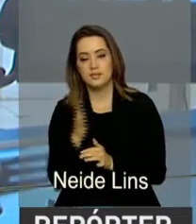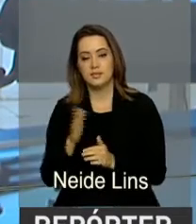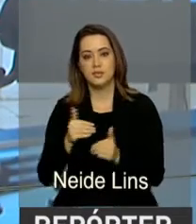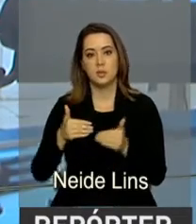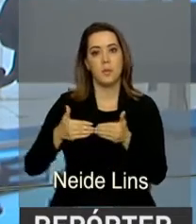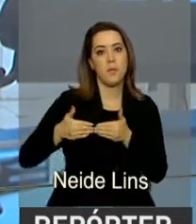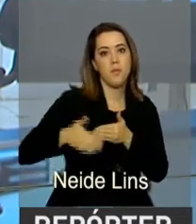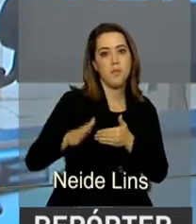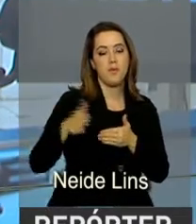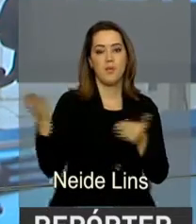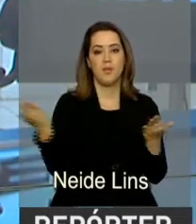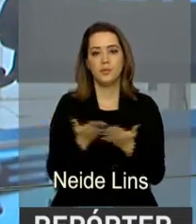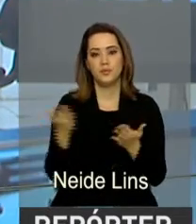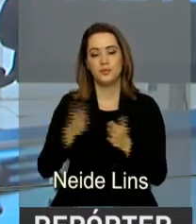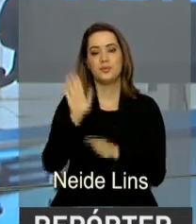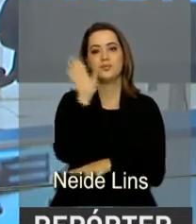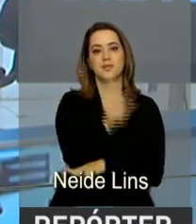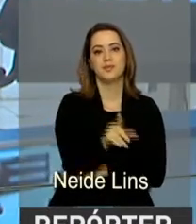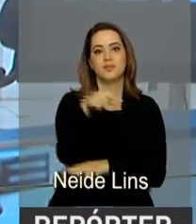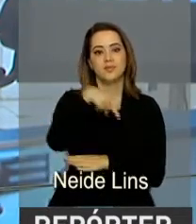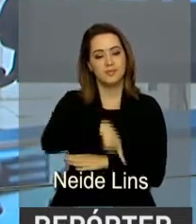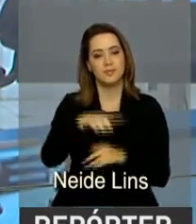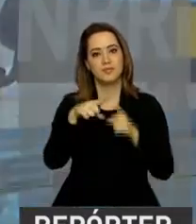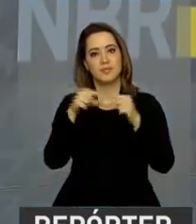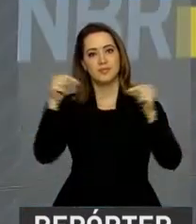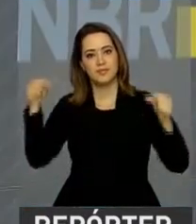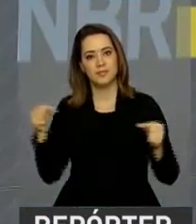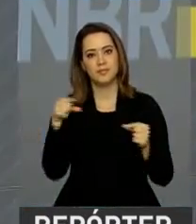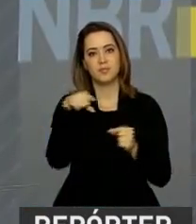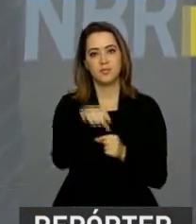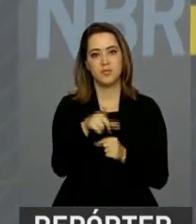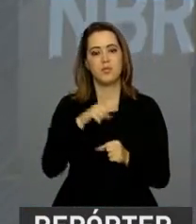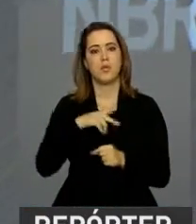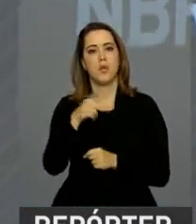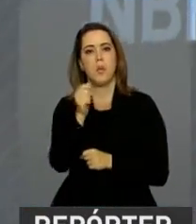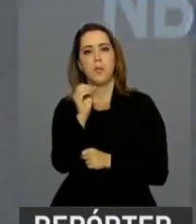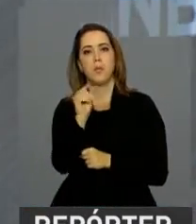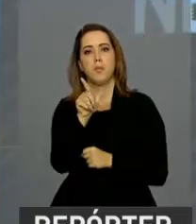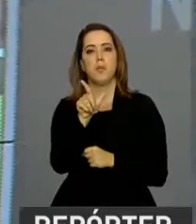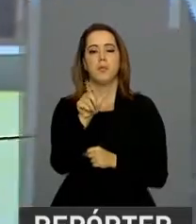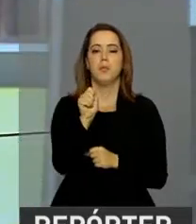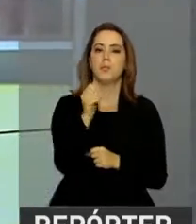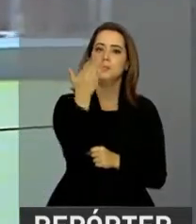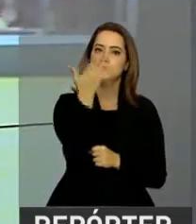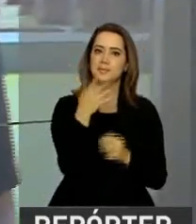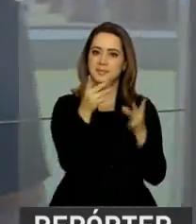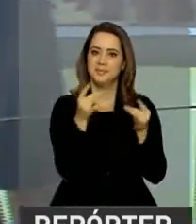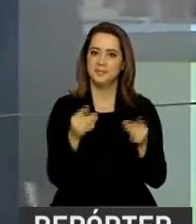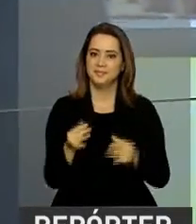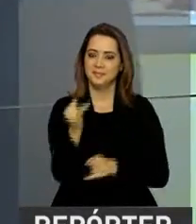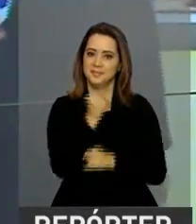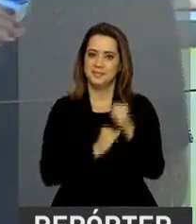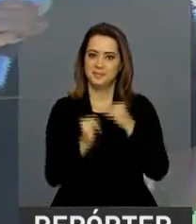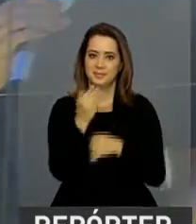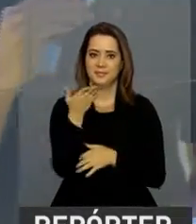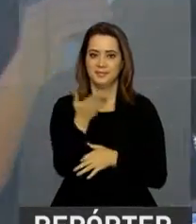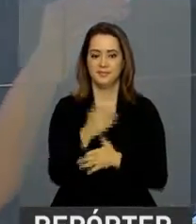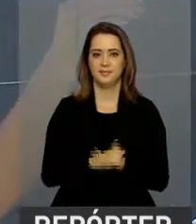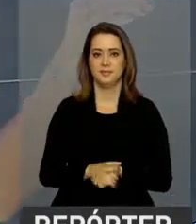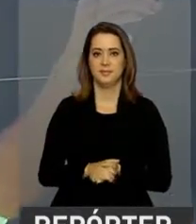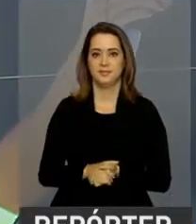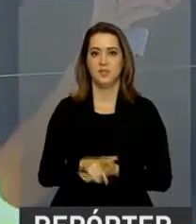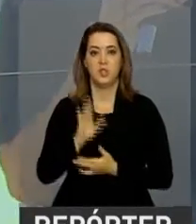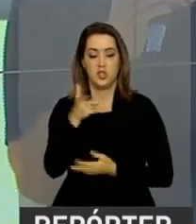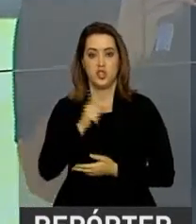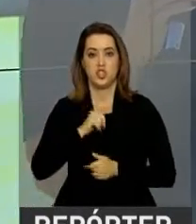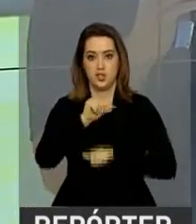nos Jogos Olímpicos. A partida vai ser aqui em Brasília. A repórter Paola de Orte traz os detalhes para a gente ao vivo. Paola, já tem